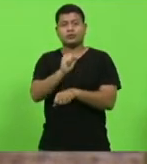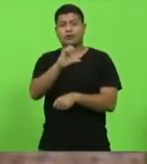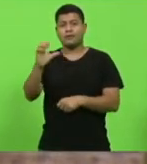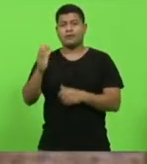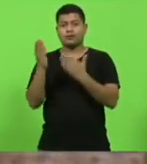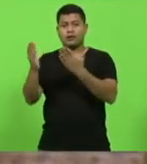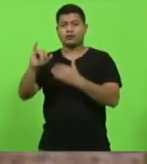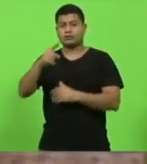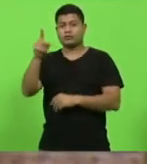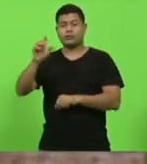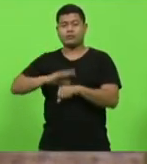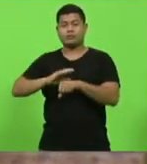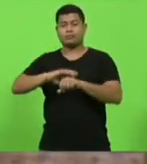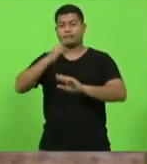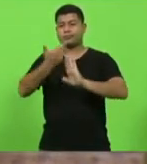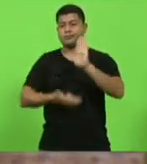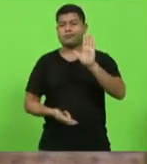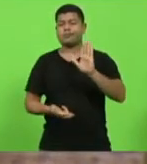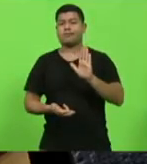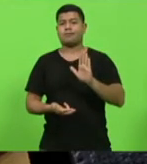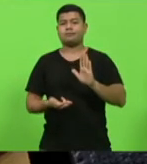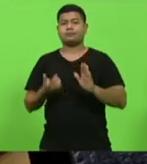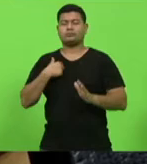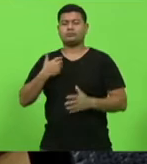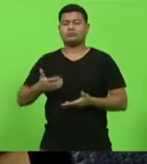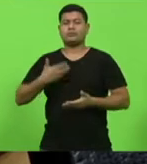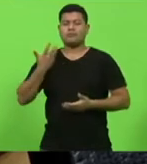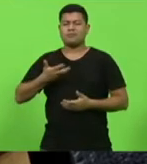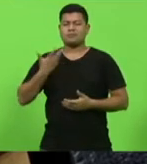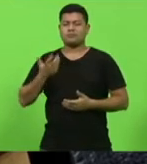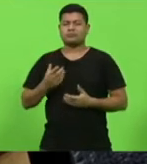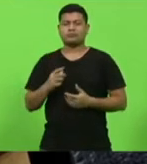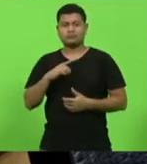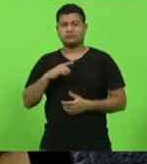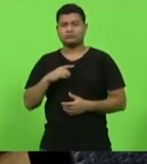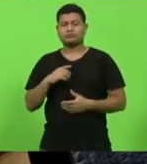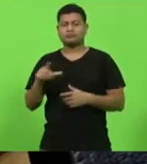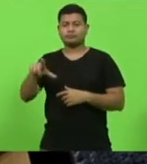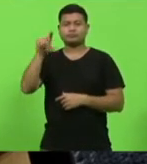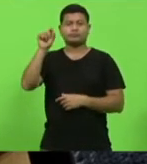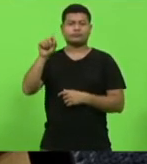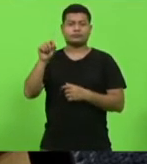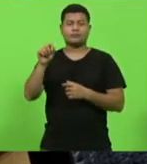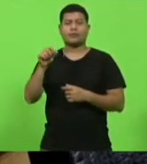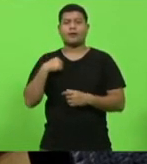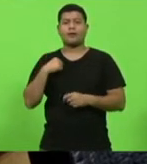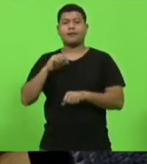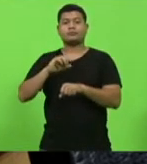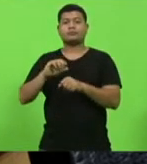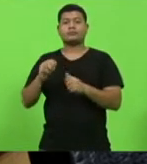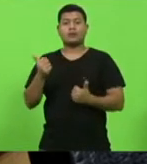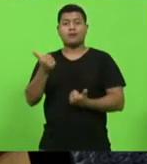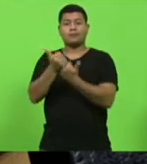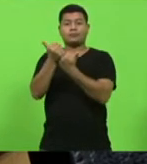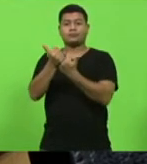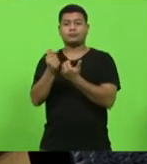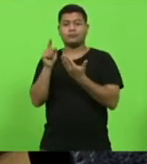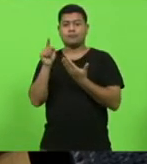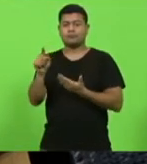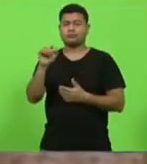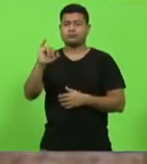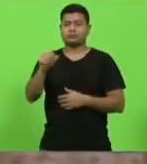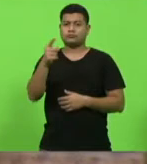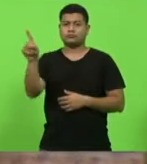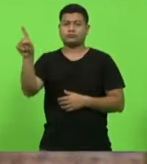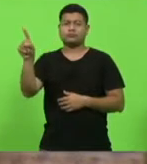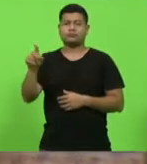10 o relator da matéria e eu com muita alegria com muita satisfação e eu fui escolhido o relator adjunto do deputado joelho